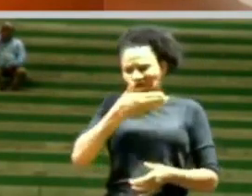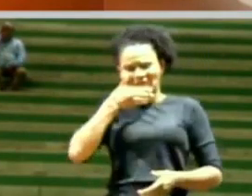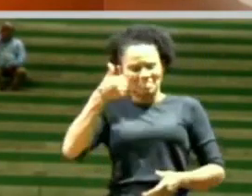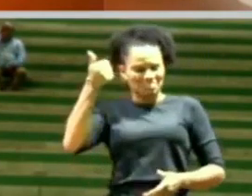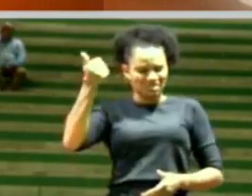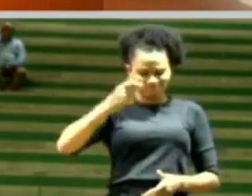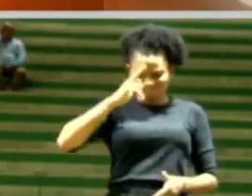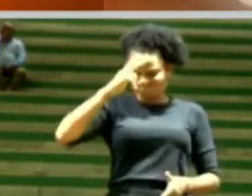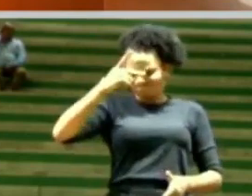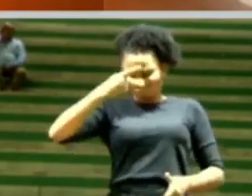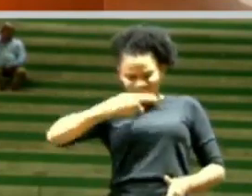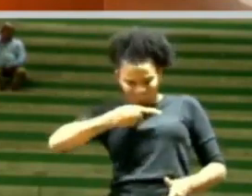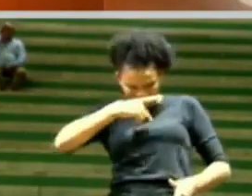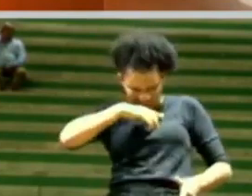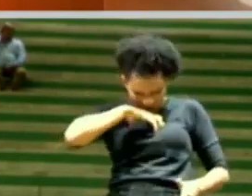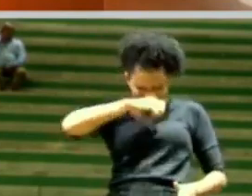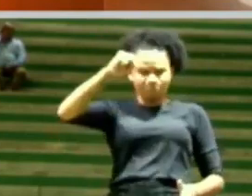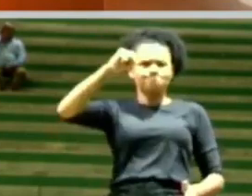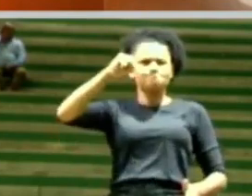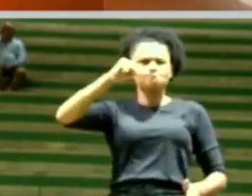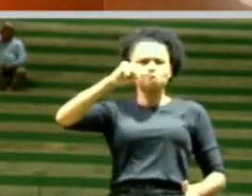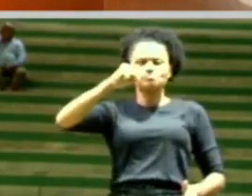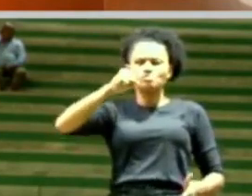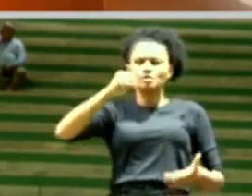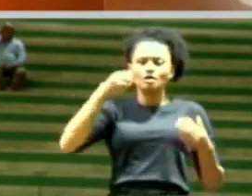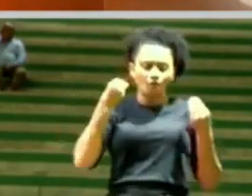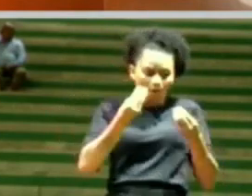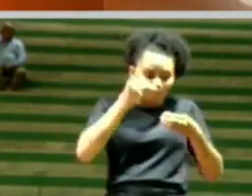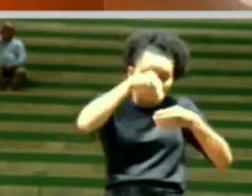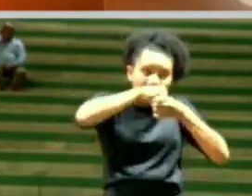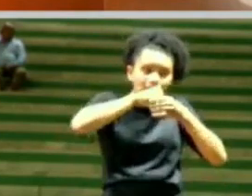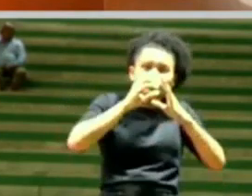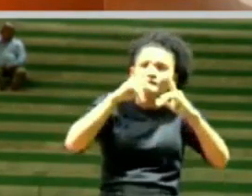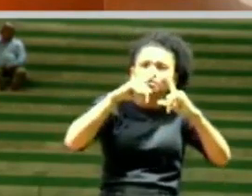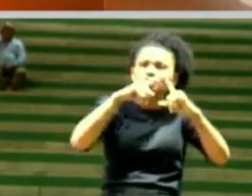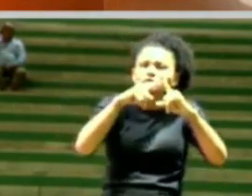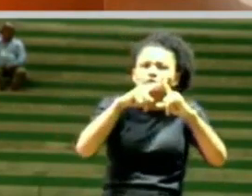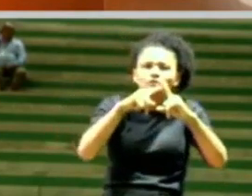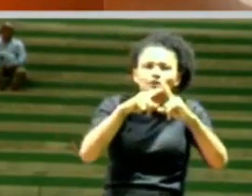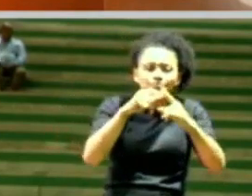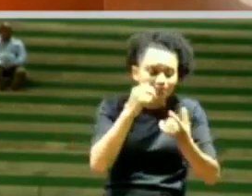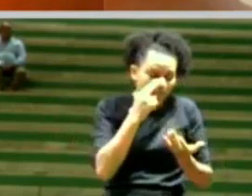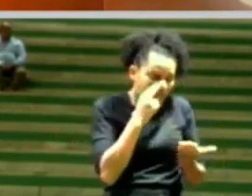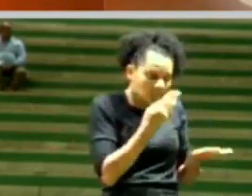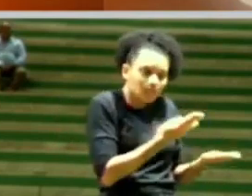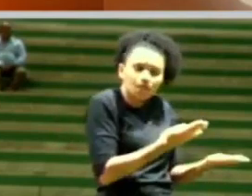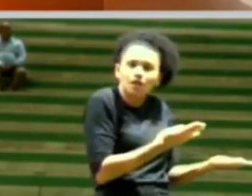preferiria a morte. Criada na igreja.